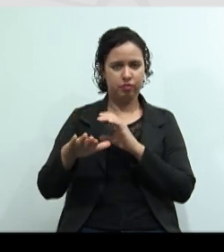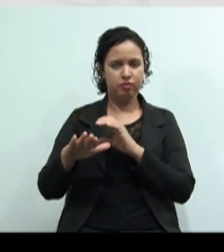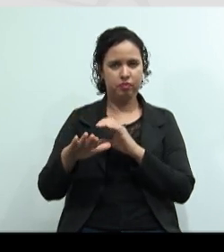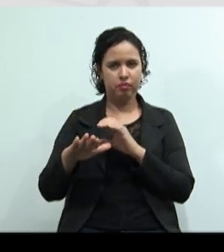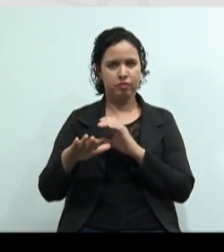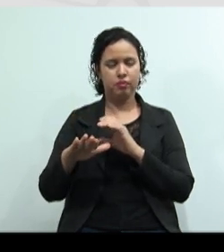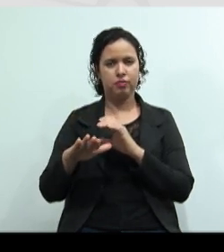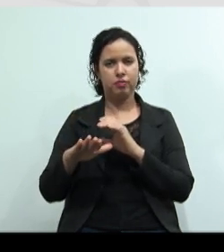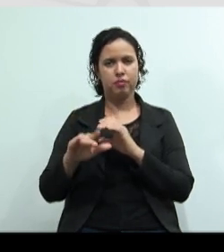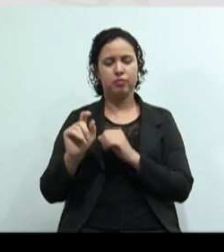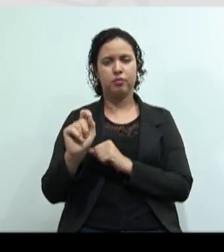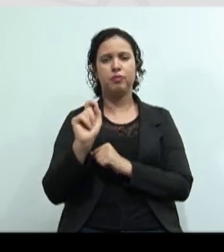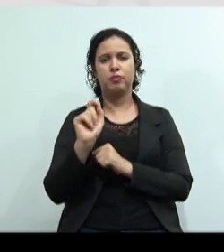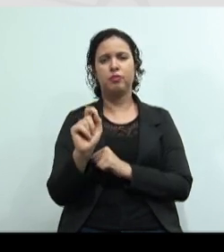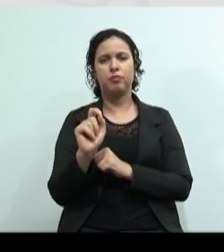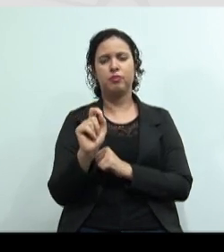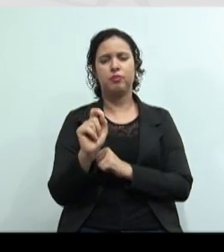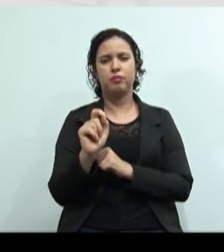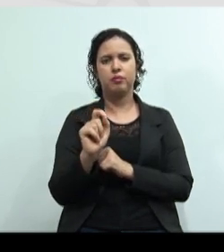disponibilizar